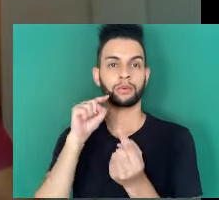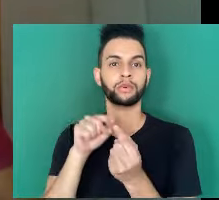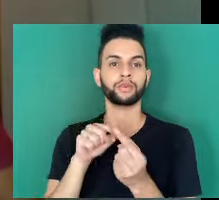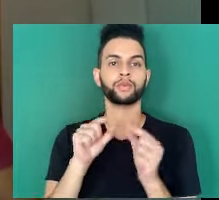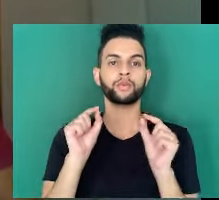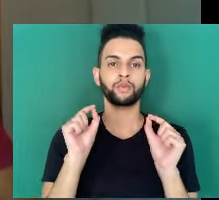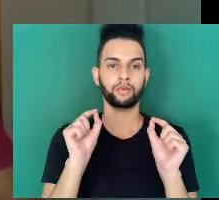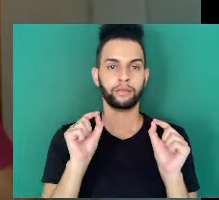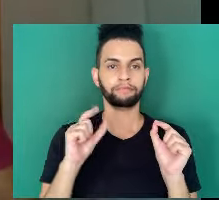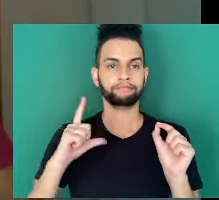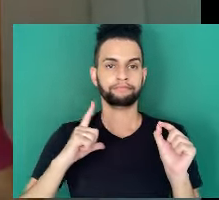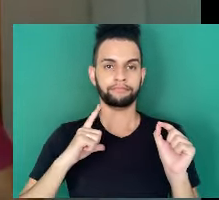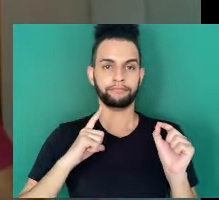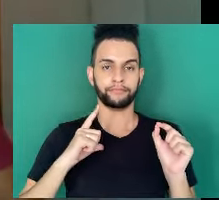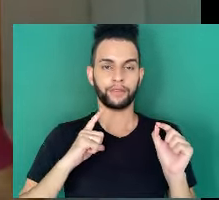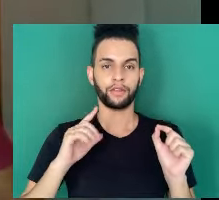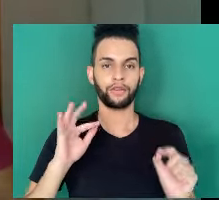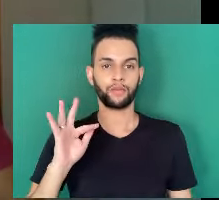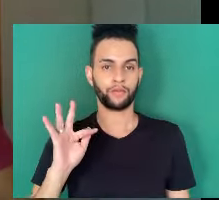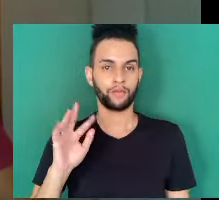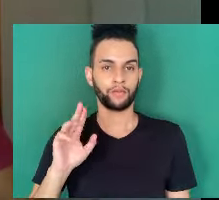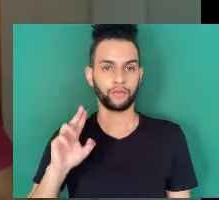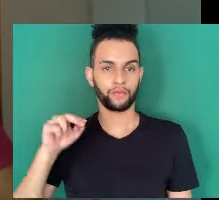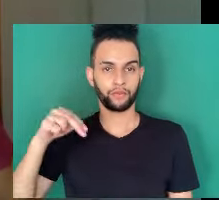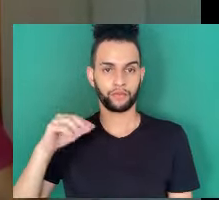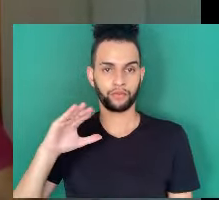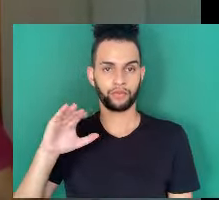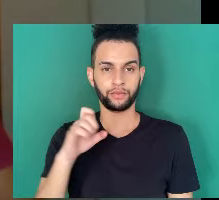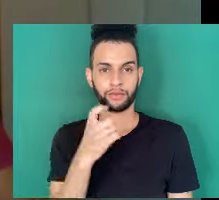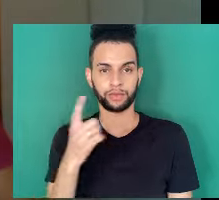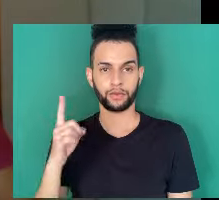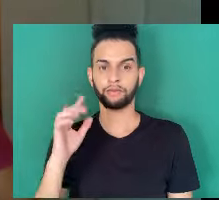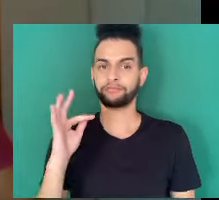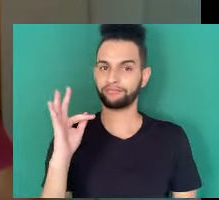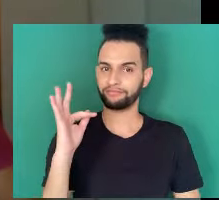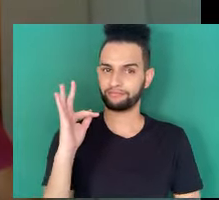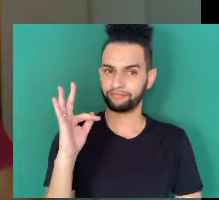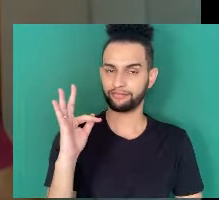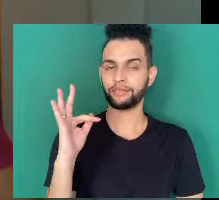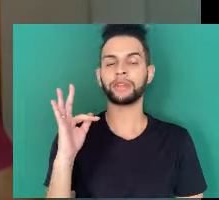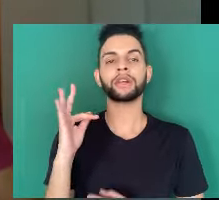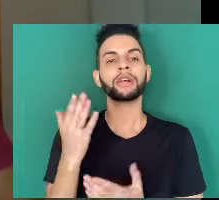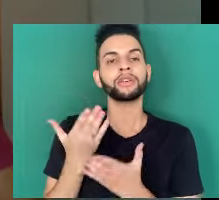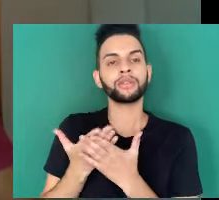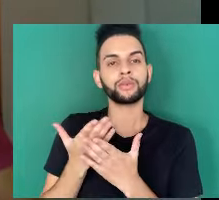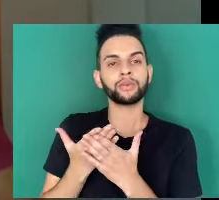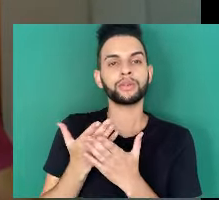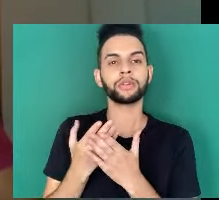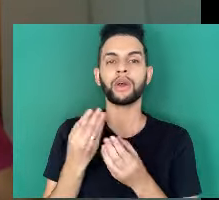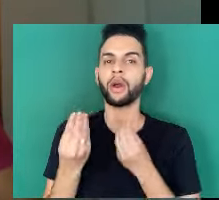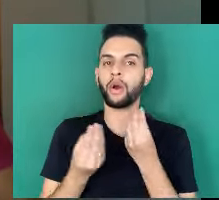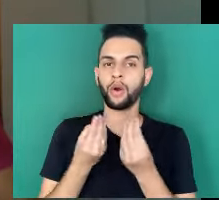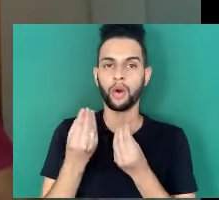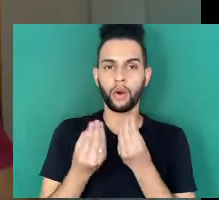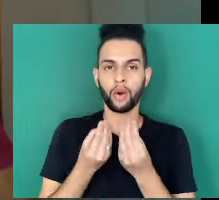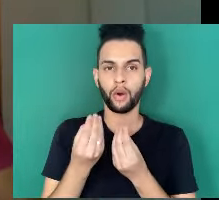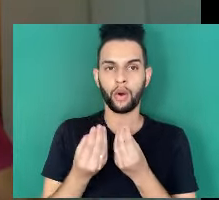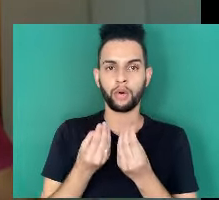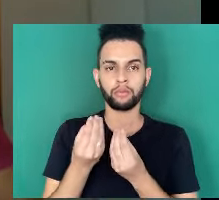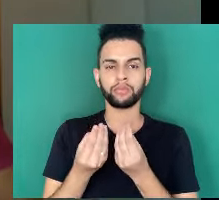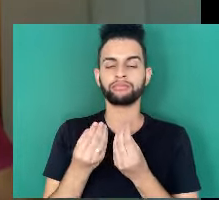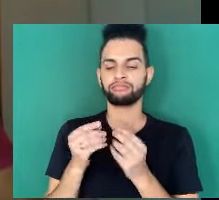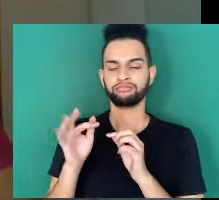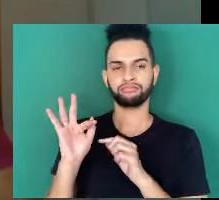objetivo era você ter uma função e você estudar qual era o comportamento dessa função